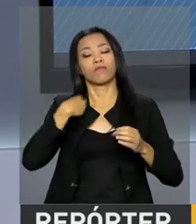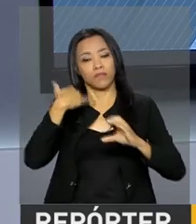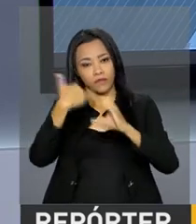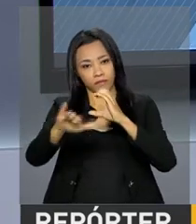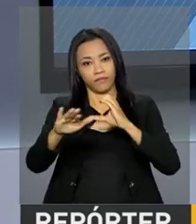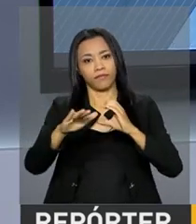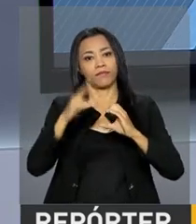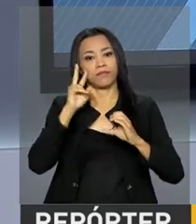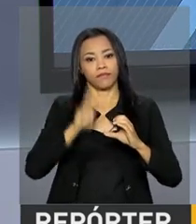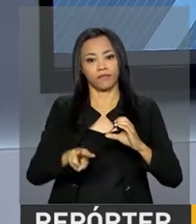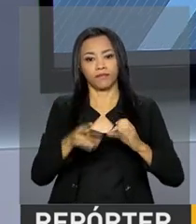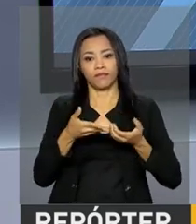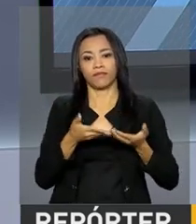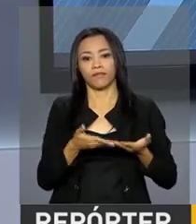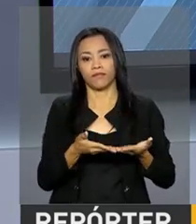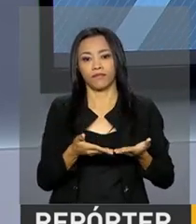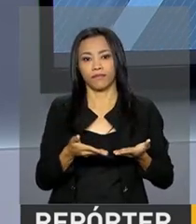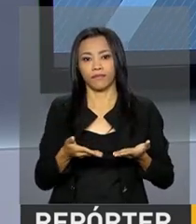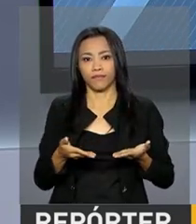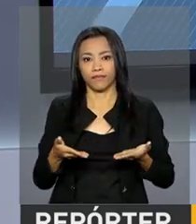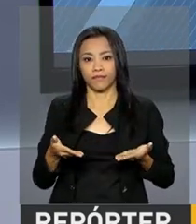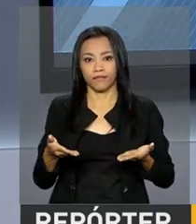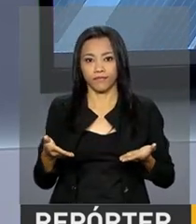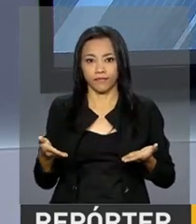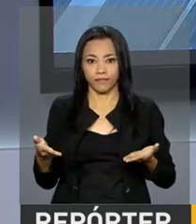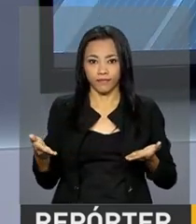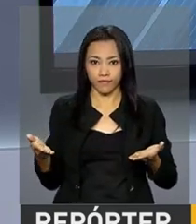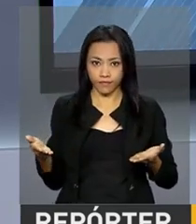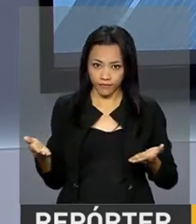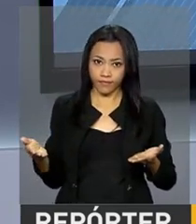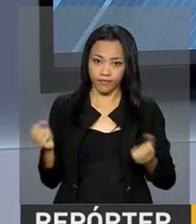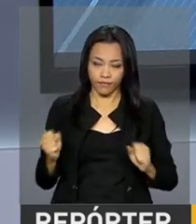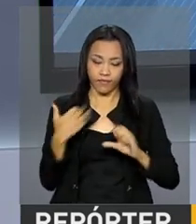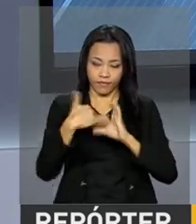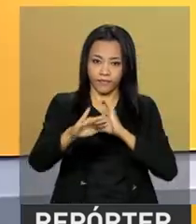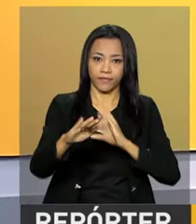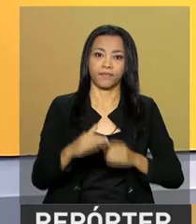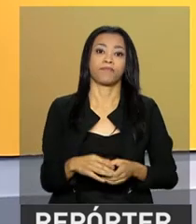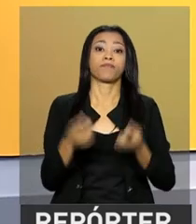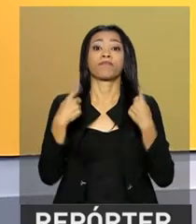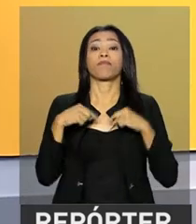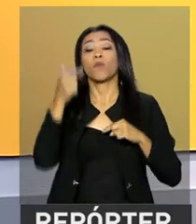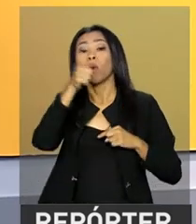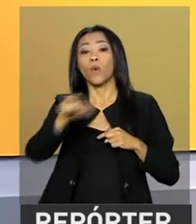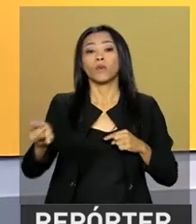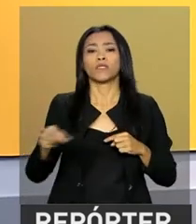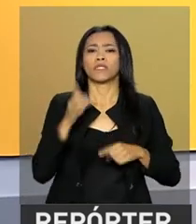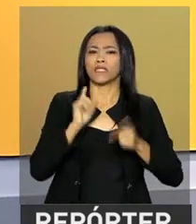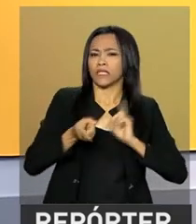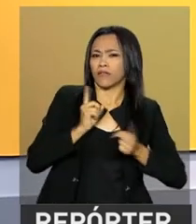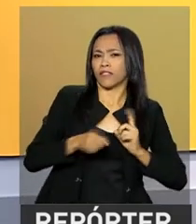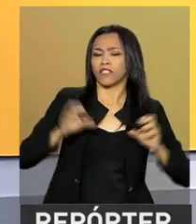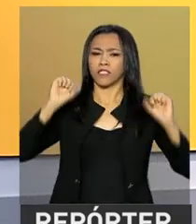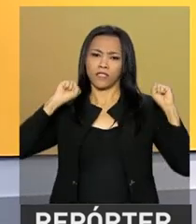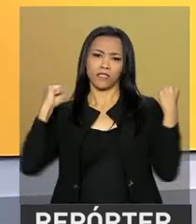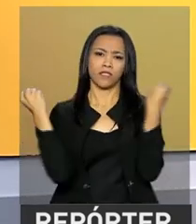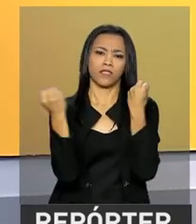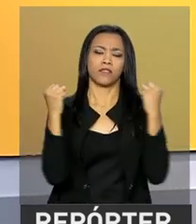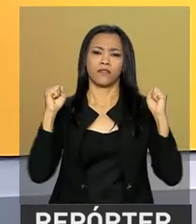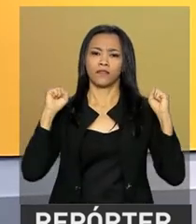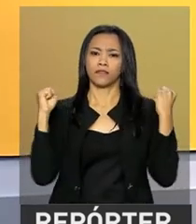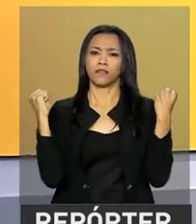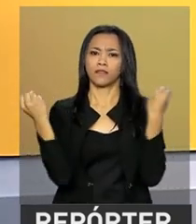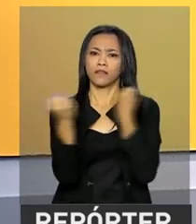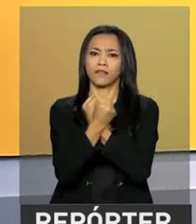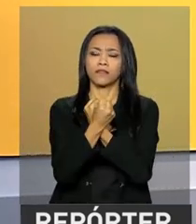enem tudo junto a roubar enepe ponto gov.br e olha travestis transexuais e qualquer